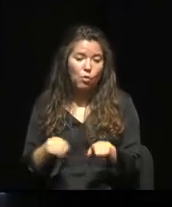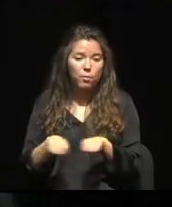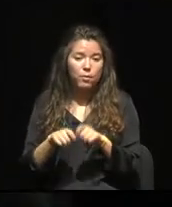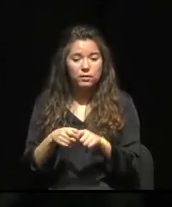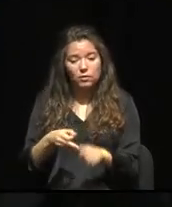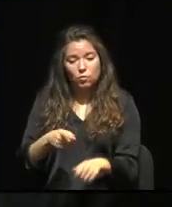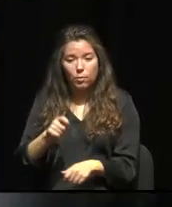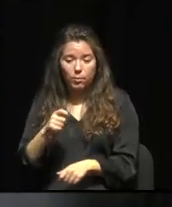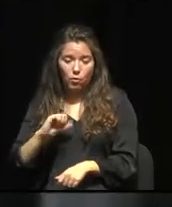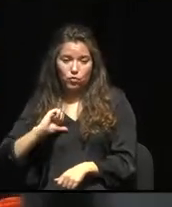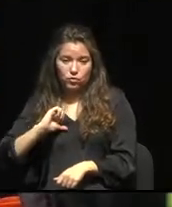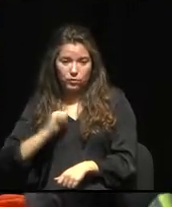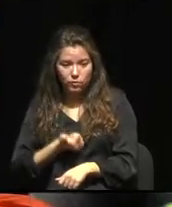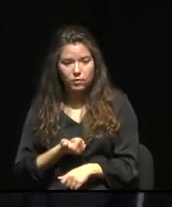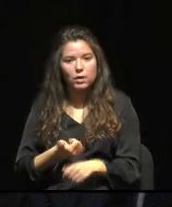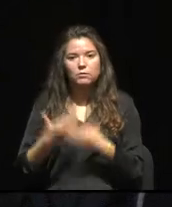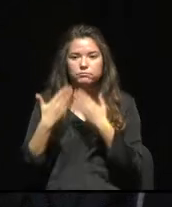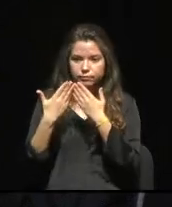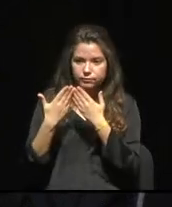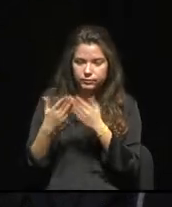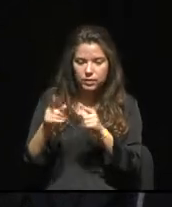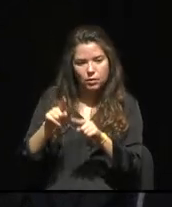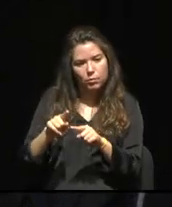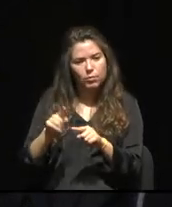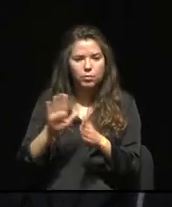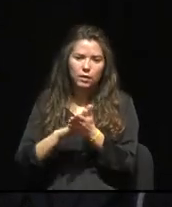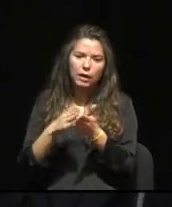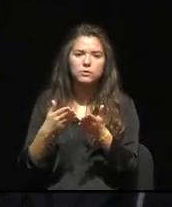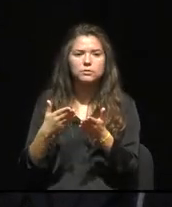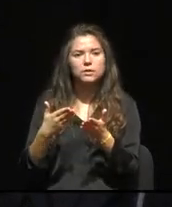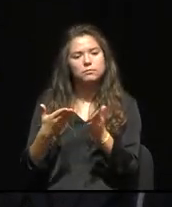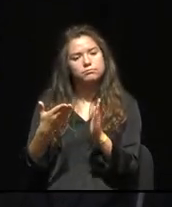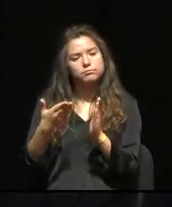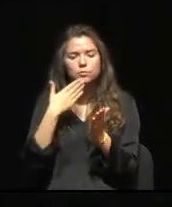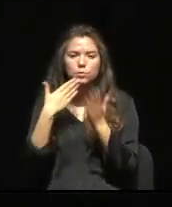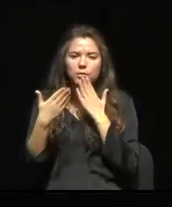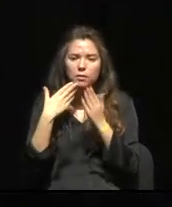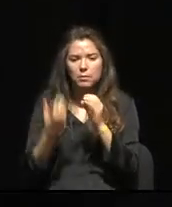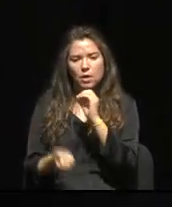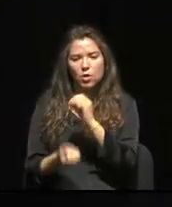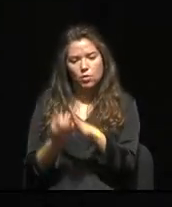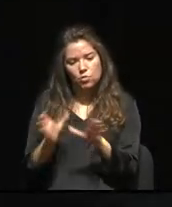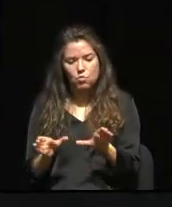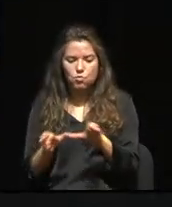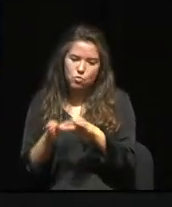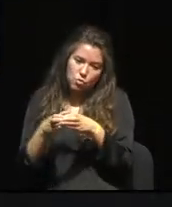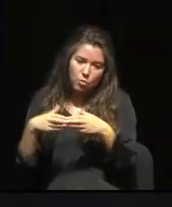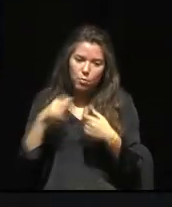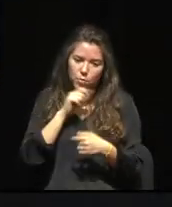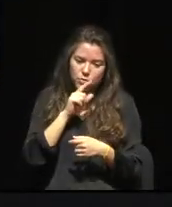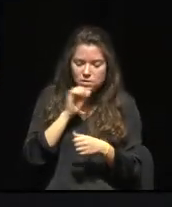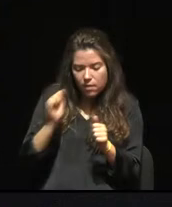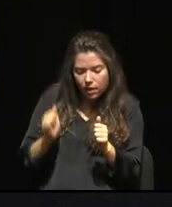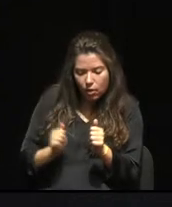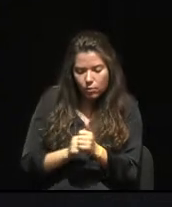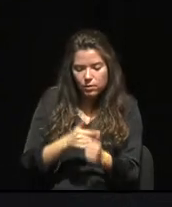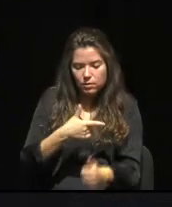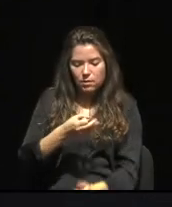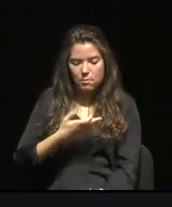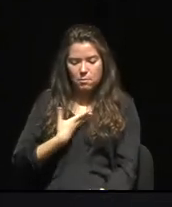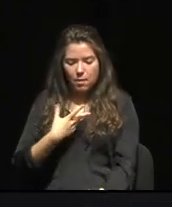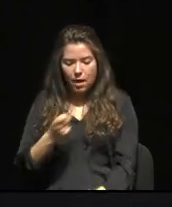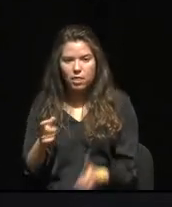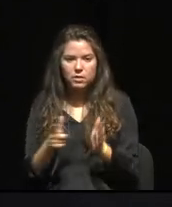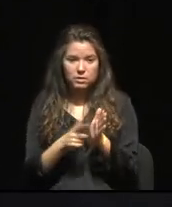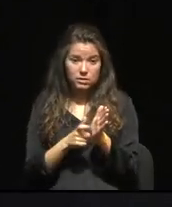os peticionários e um fórum cidadania Lisboa que promoveram uma petição para a Constituição de uma comissão eventual de acompanhamento da Tapada das